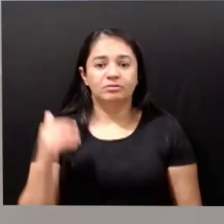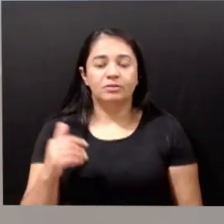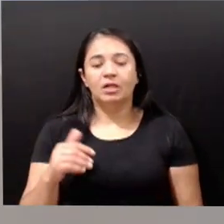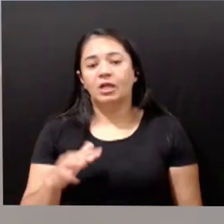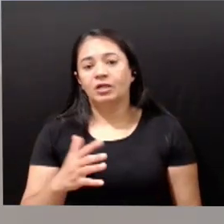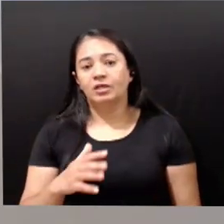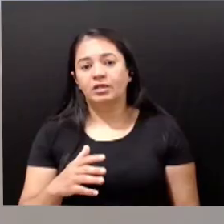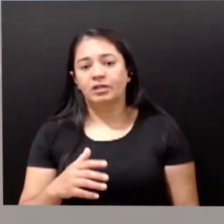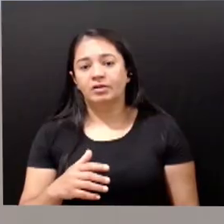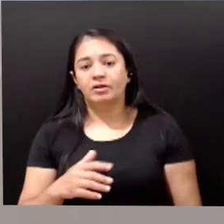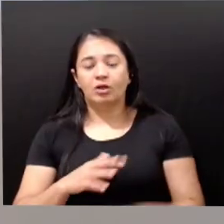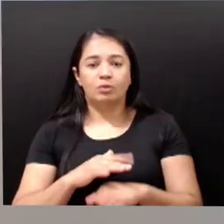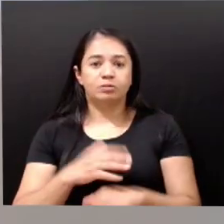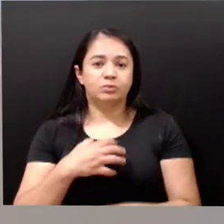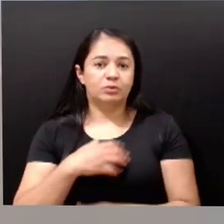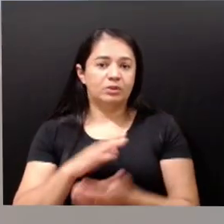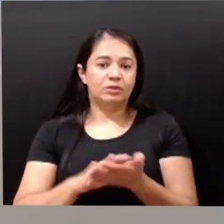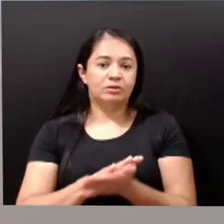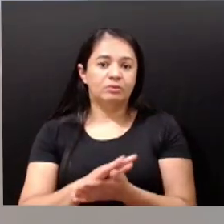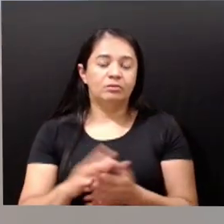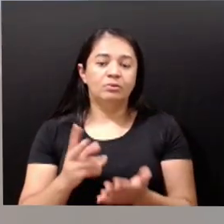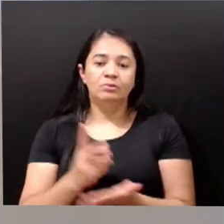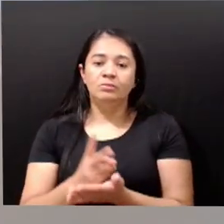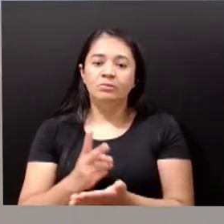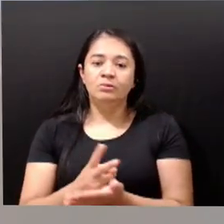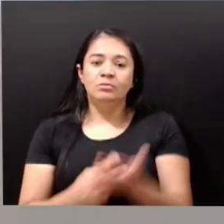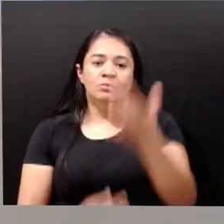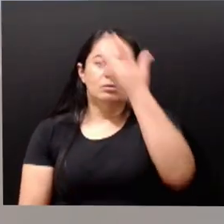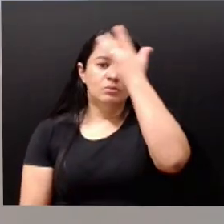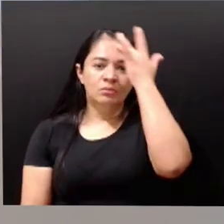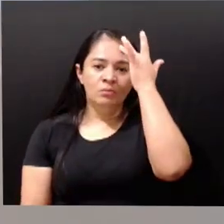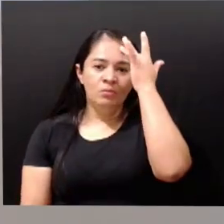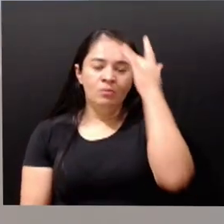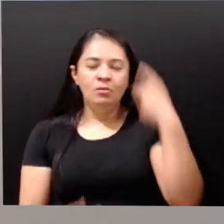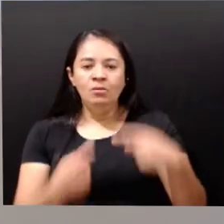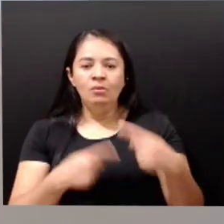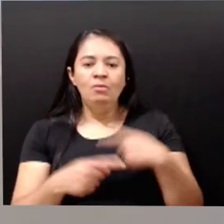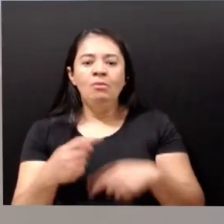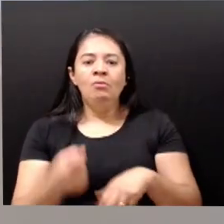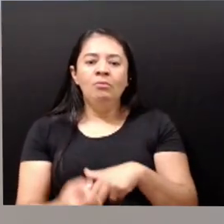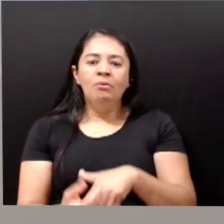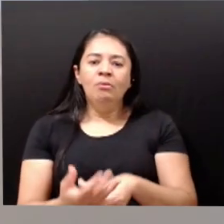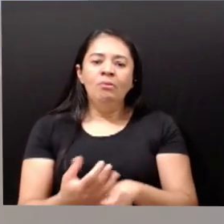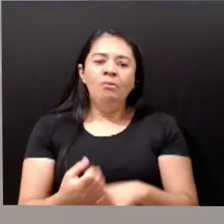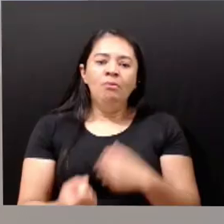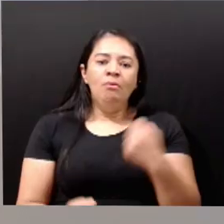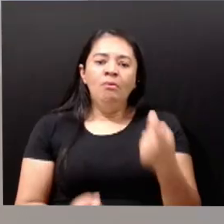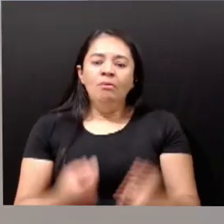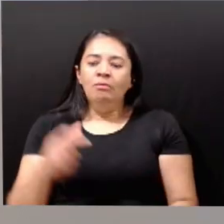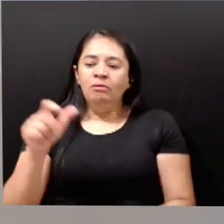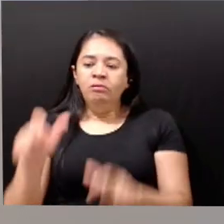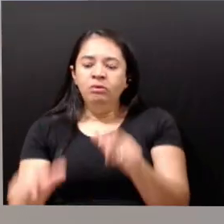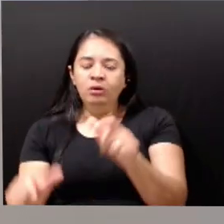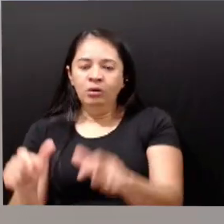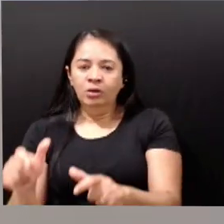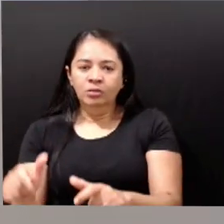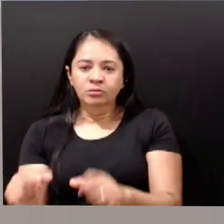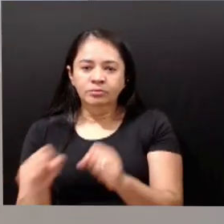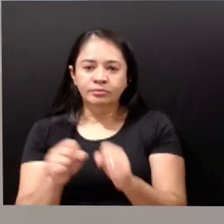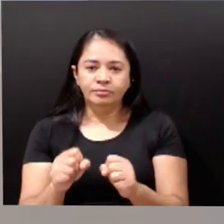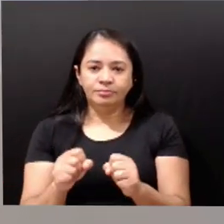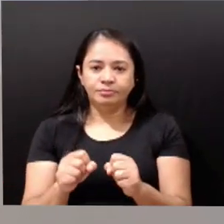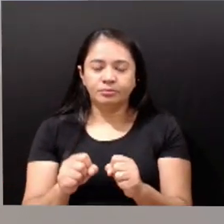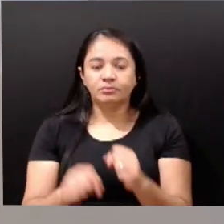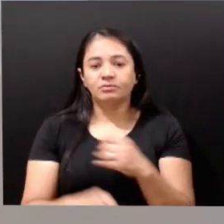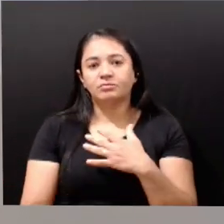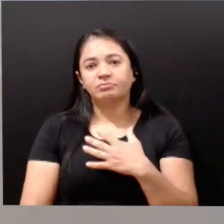passado, é provável que ela não vai ter nenhum sintoma. E mesmo as pessoas que eventualmente desenvolvem a infecção, alguns grupos específicos